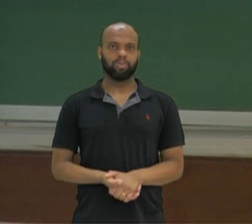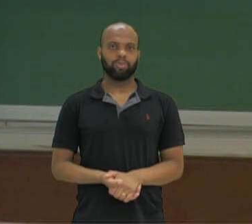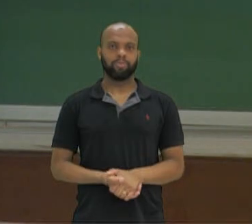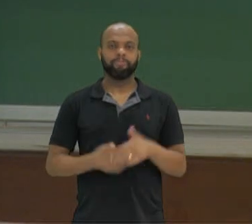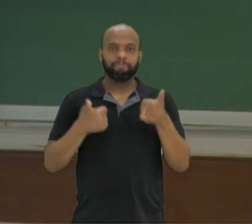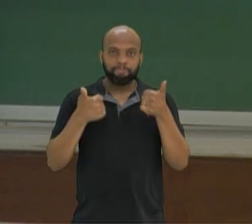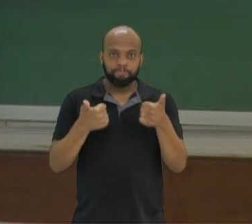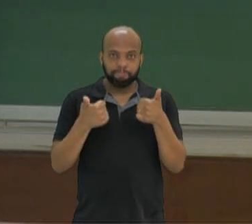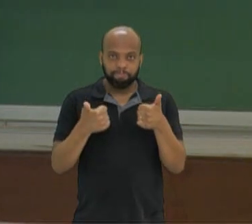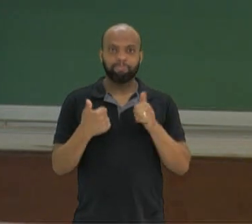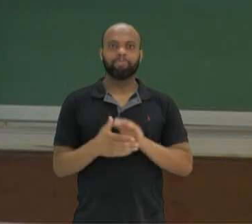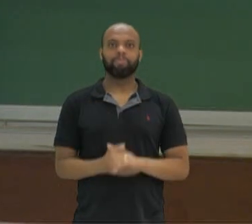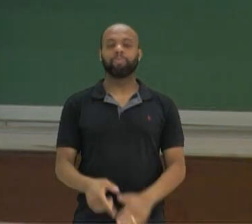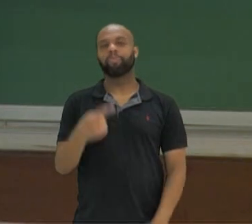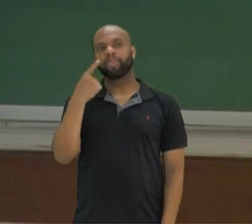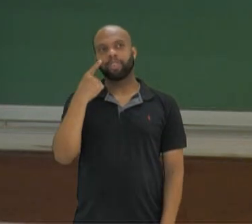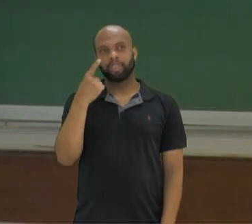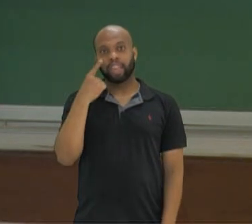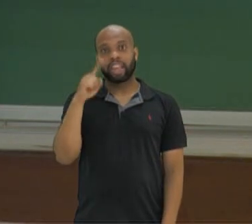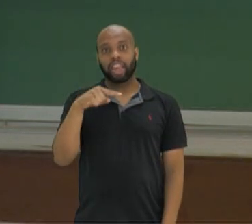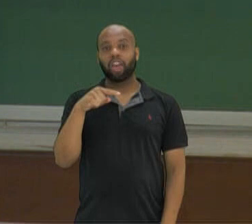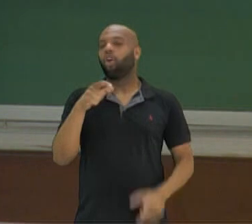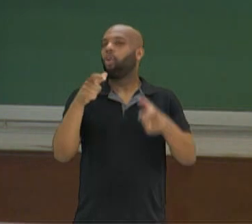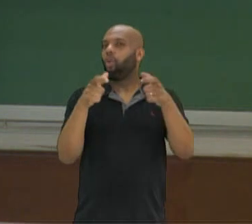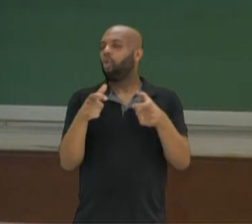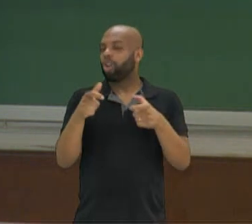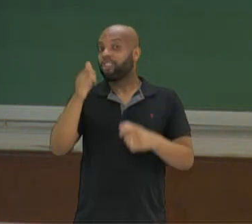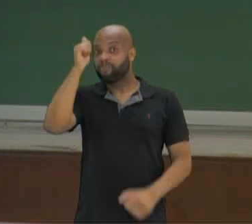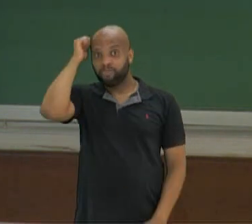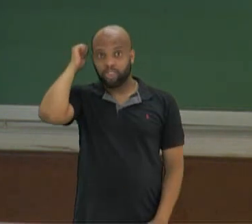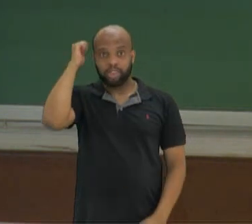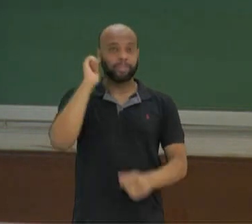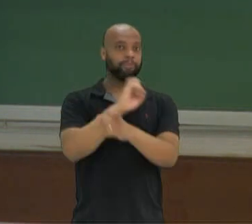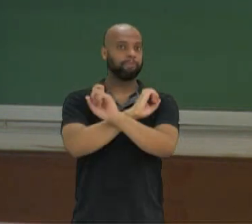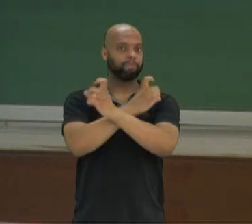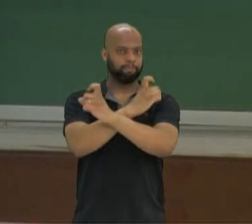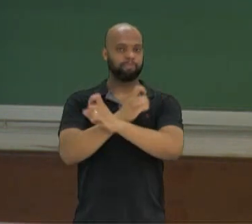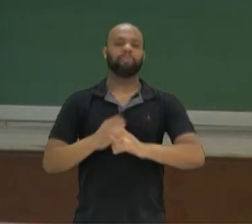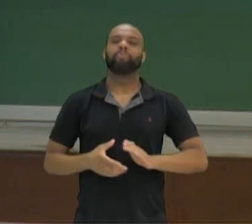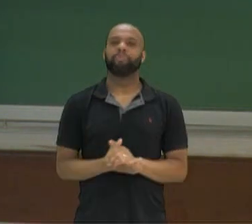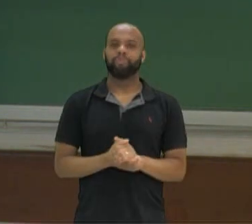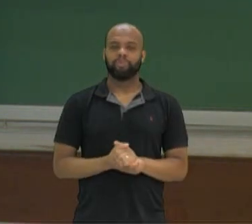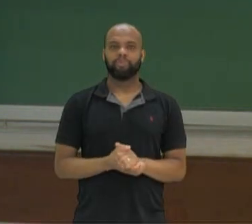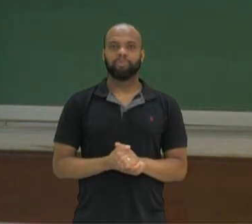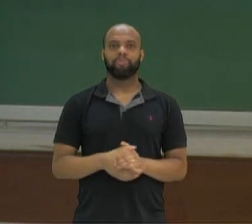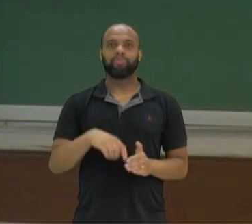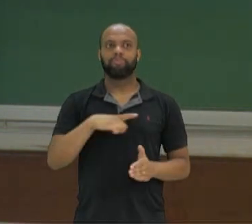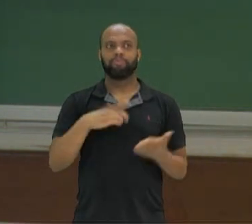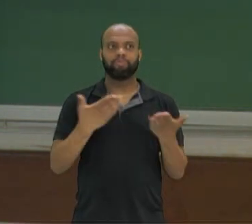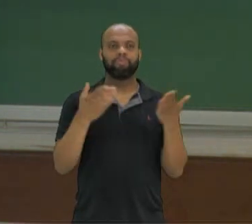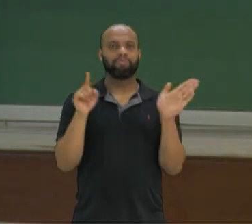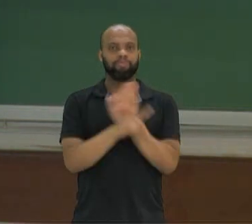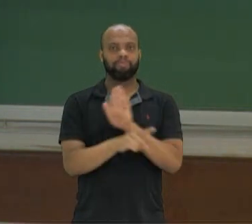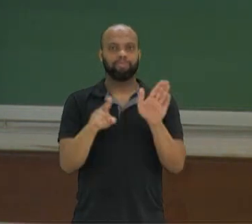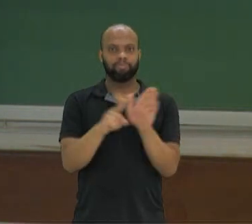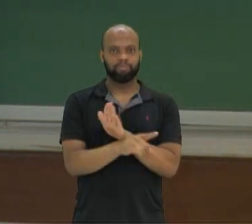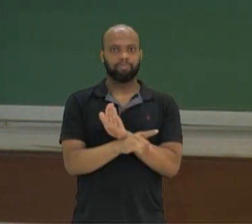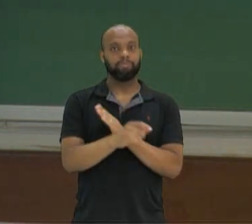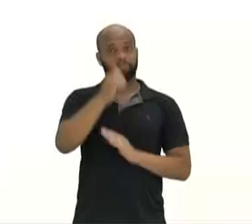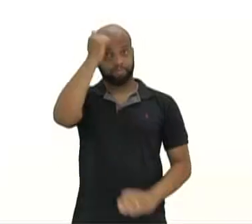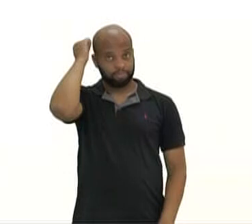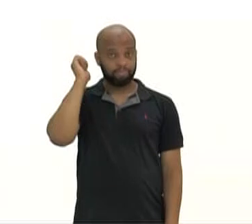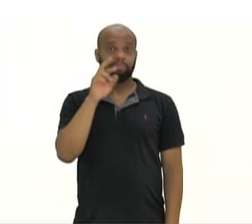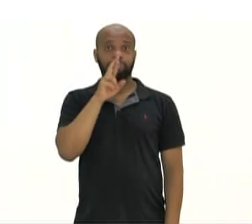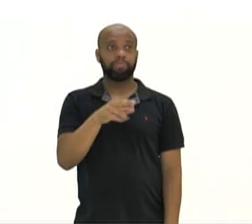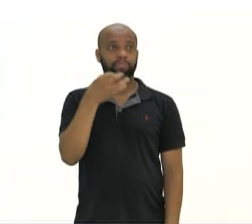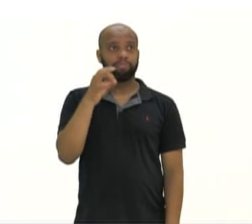Tranquilo, gente? Ó, PUC Rio 2008 esse exercício, tá? Estamos falando de retomada e tem um exercício aqui de vestibular. A resposta